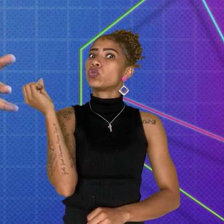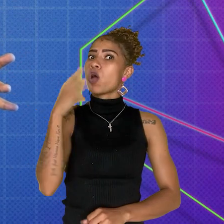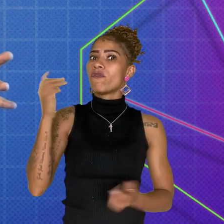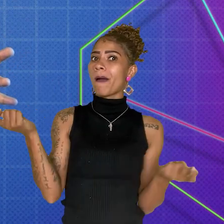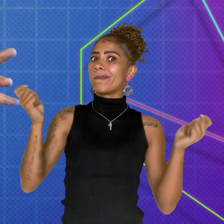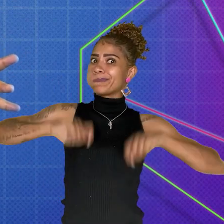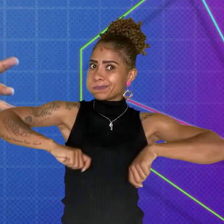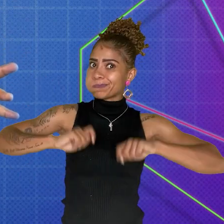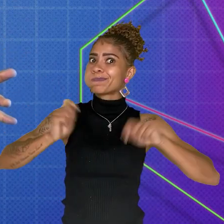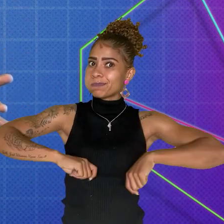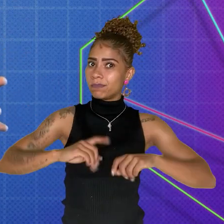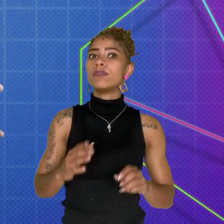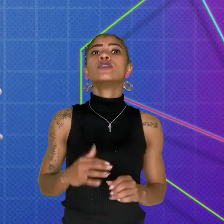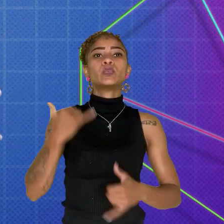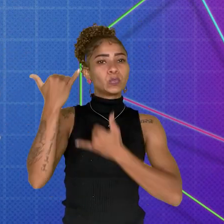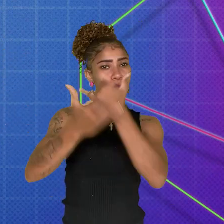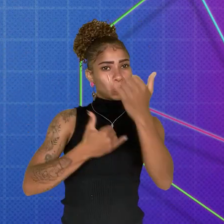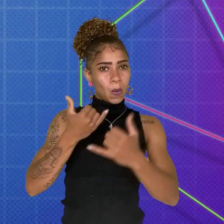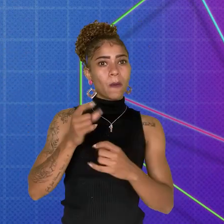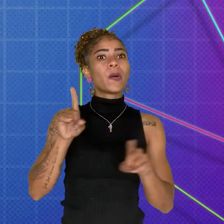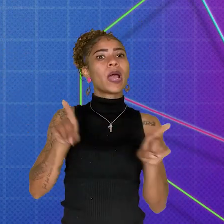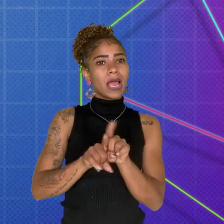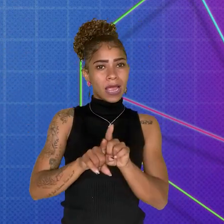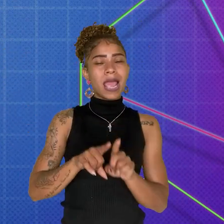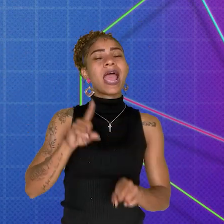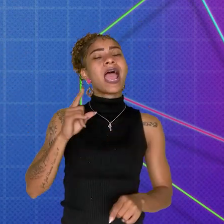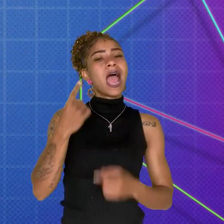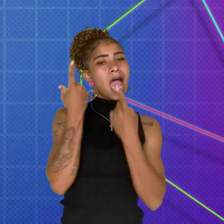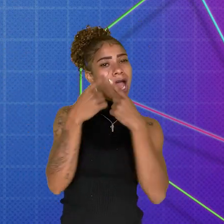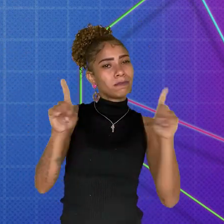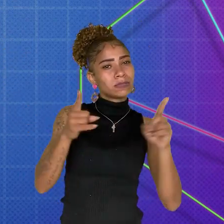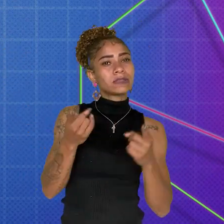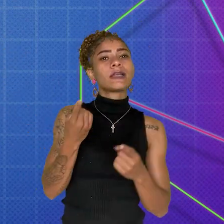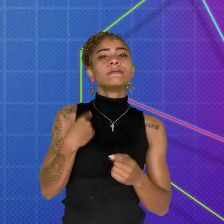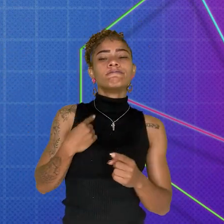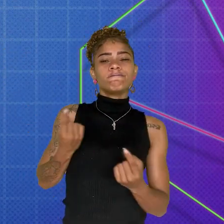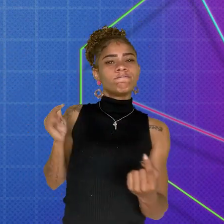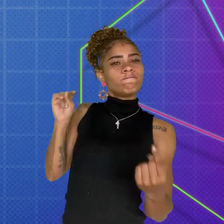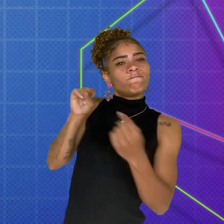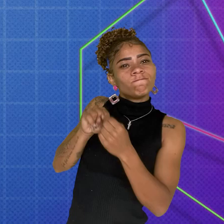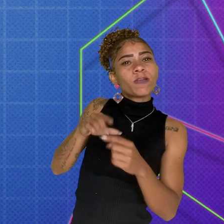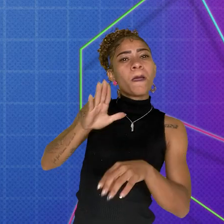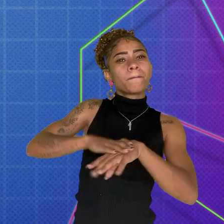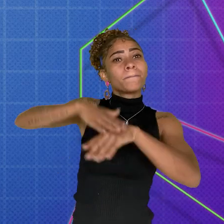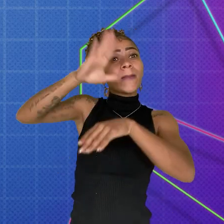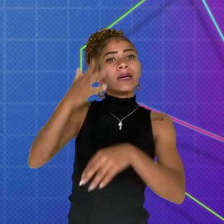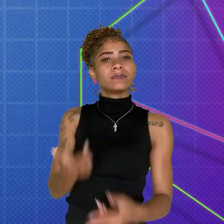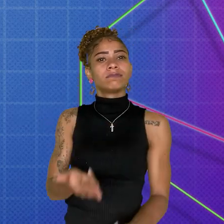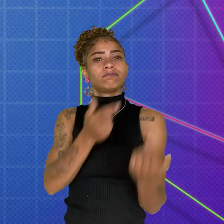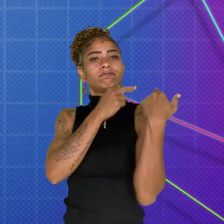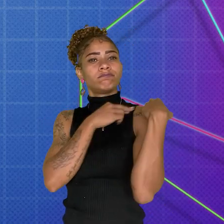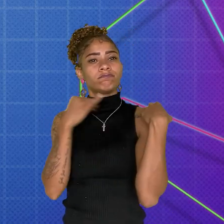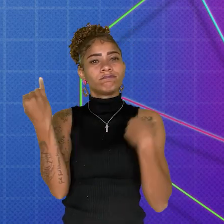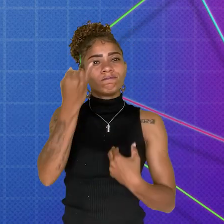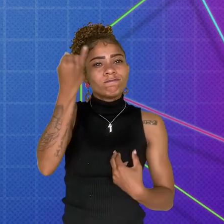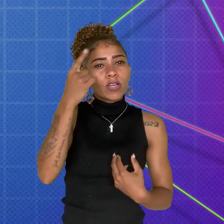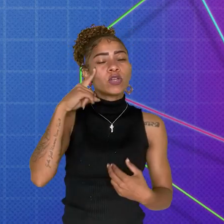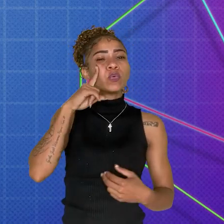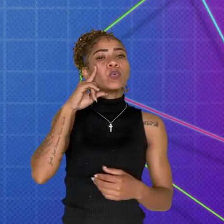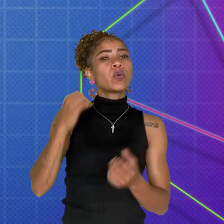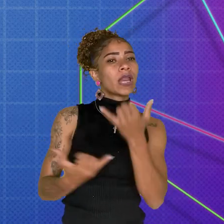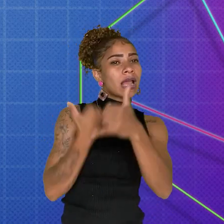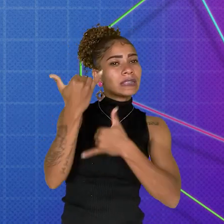mundo de possibilidades musicais nos jogos. Desde então, a música tem desempenhado um papel cada vez mais importante na criação de